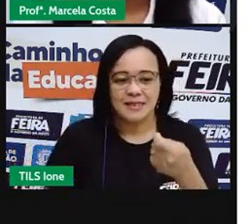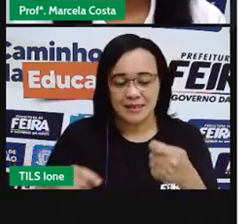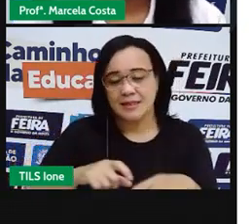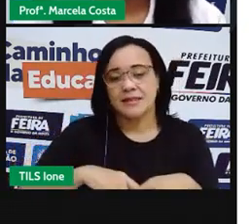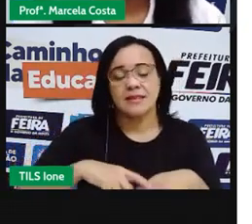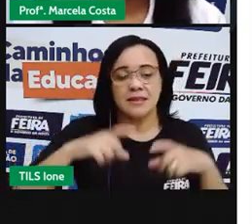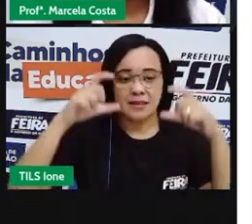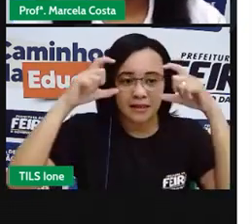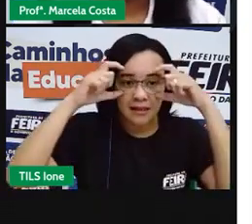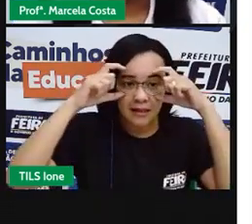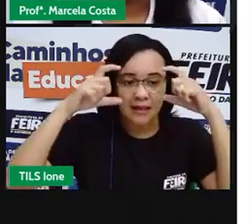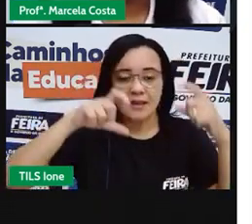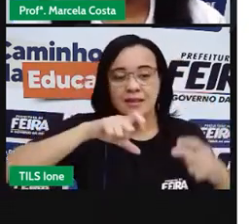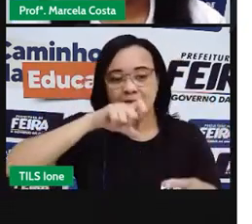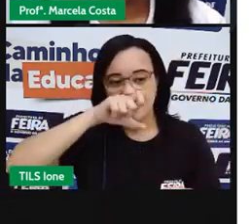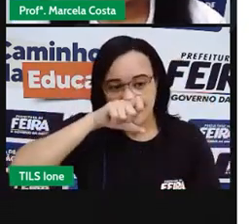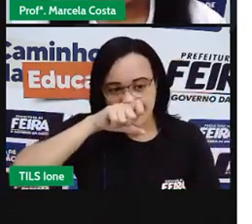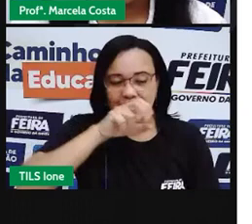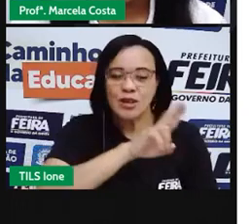É a coruja.